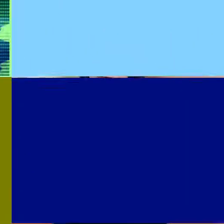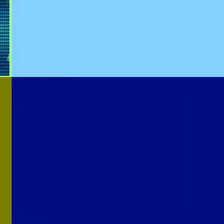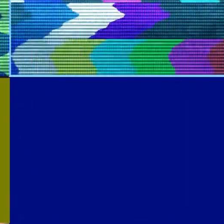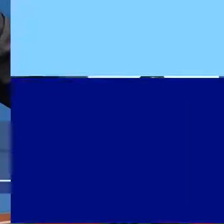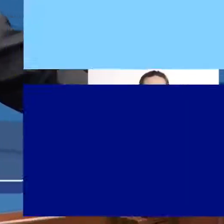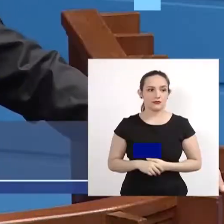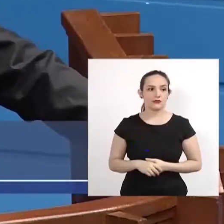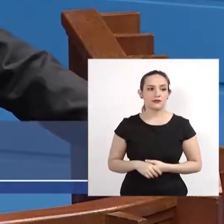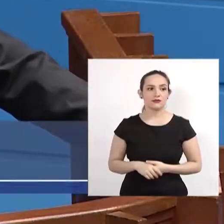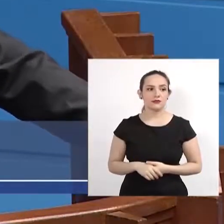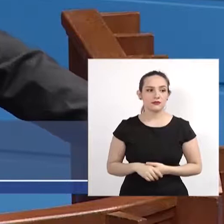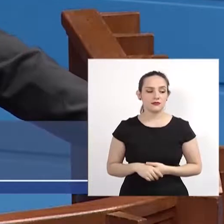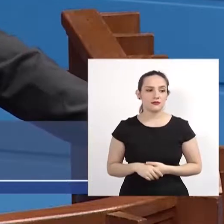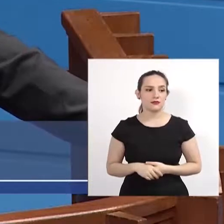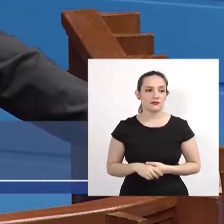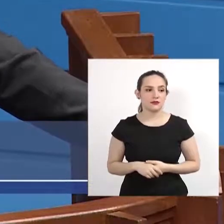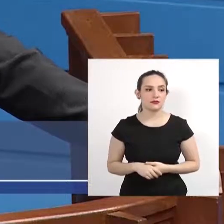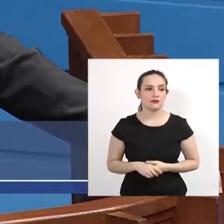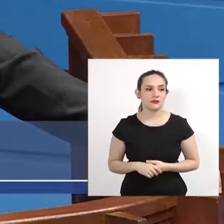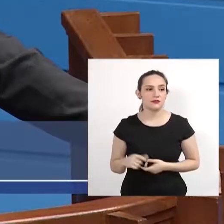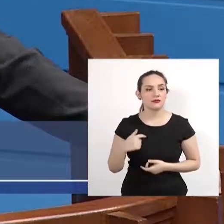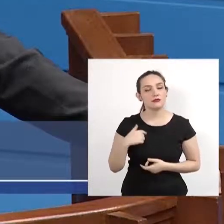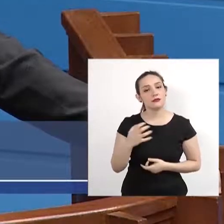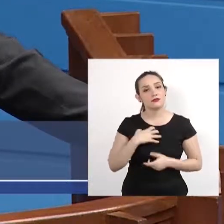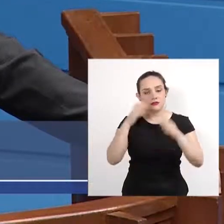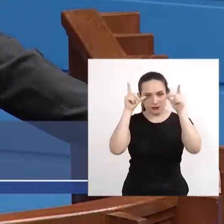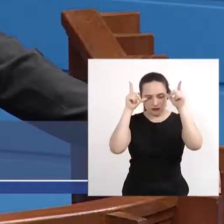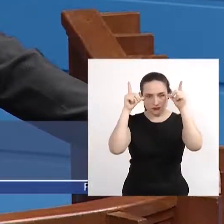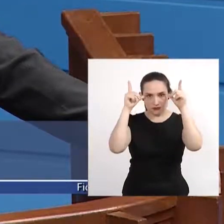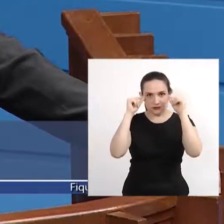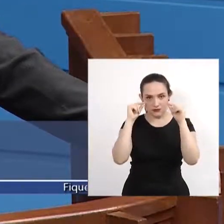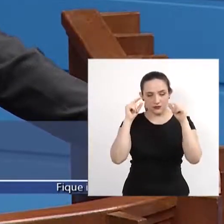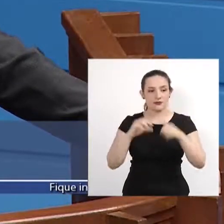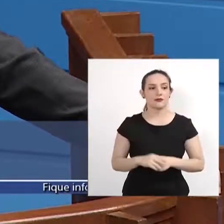elétrica. Hoje sou tomado de alívio